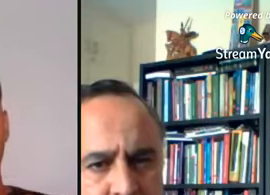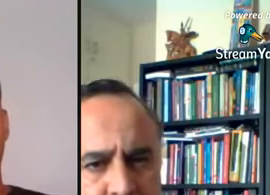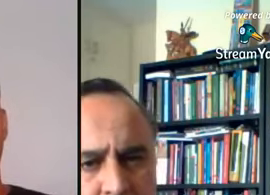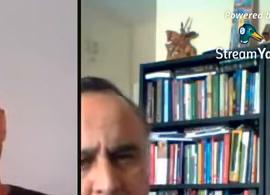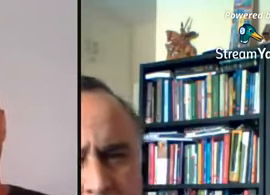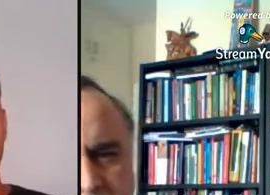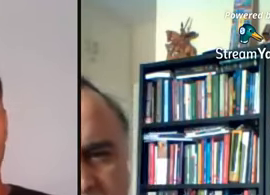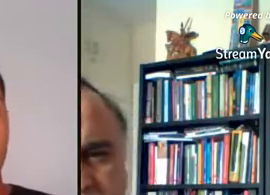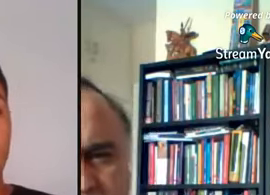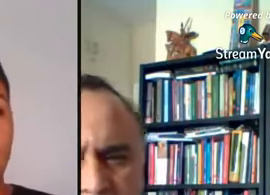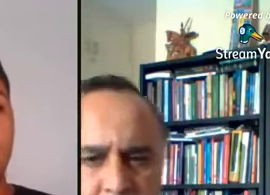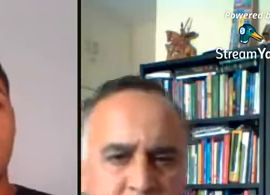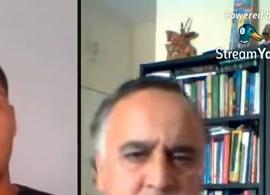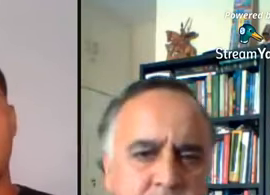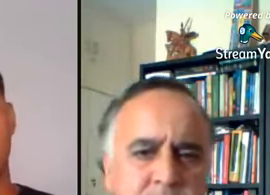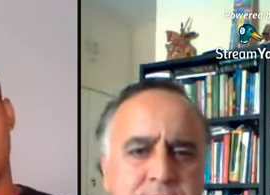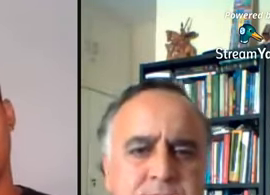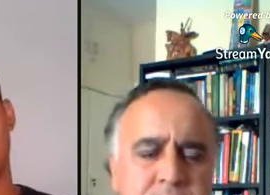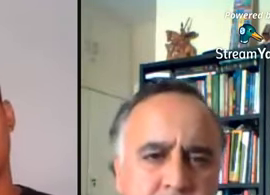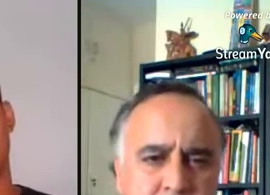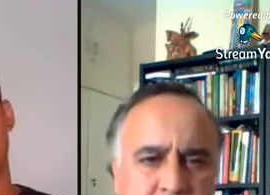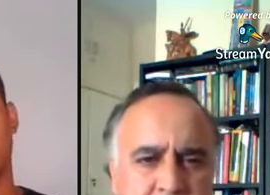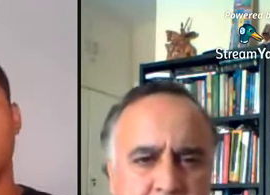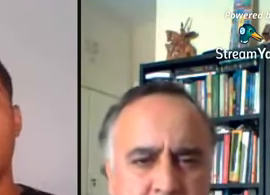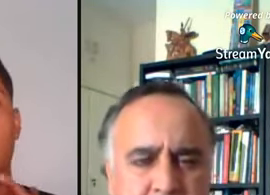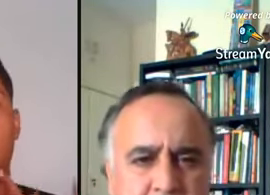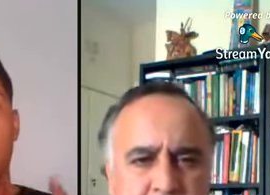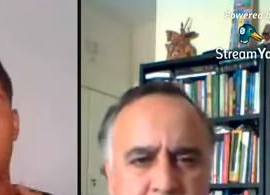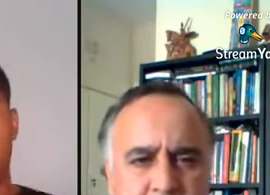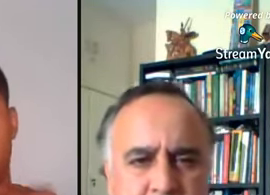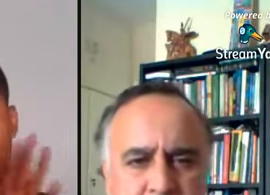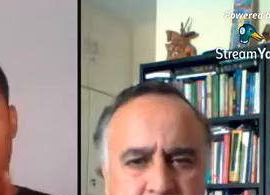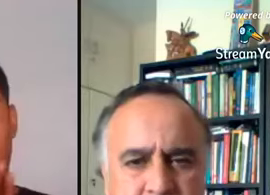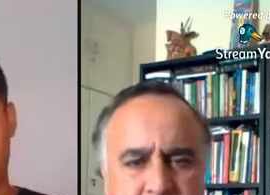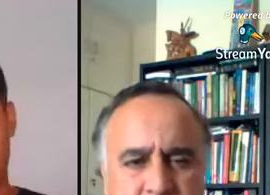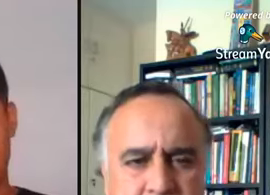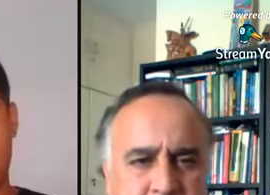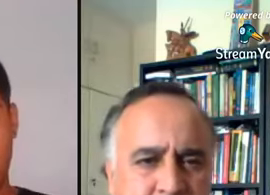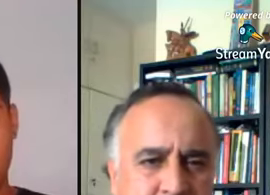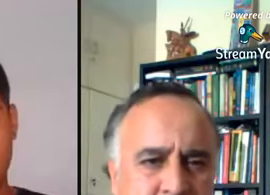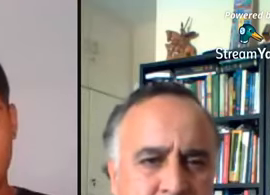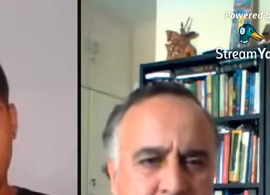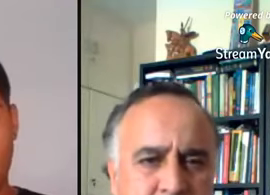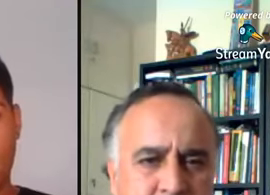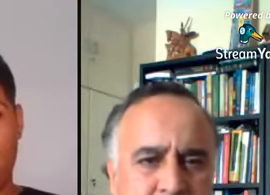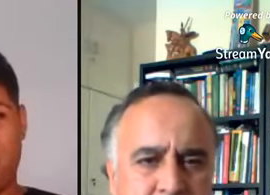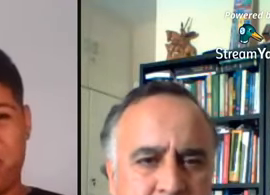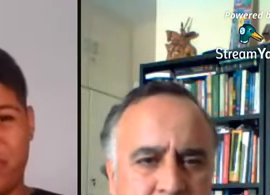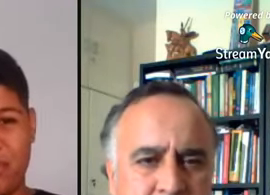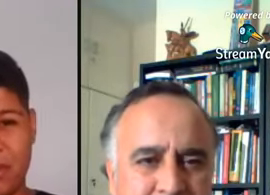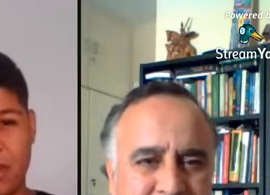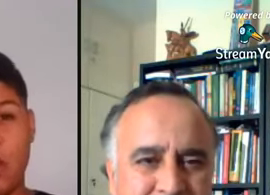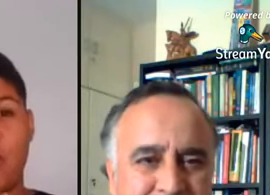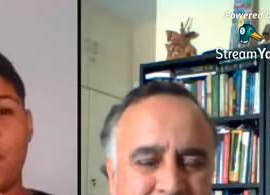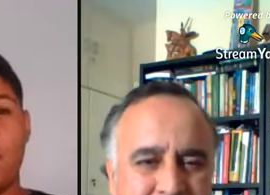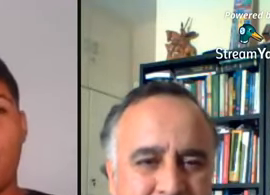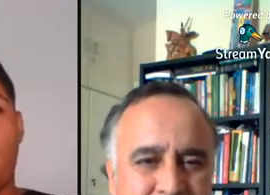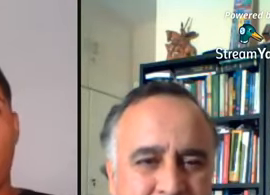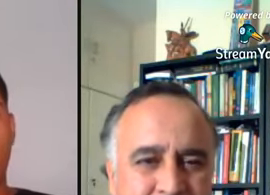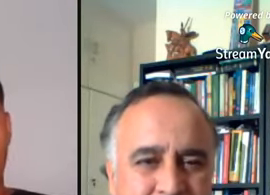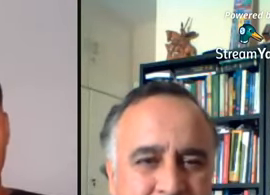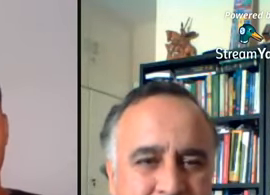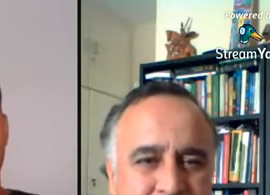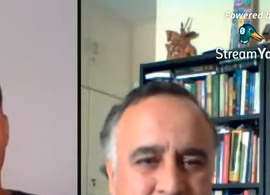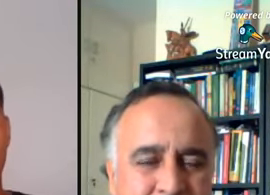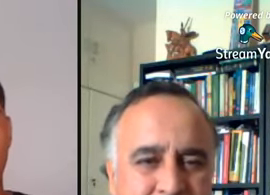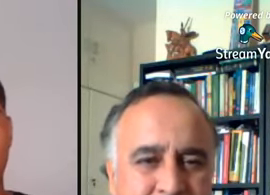para terminar, ele foi muito drivado pelas pessoas com sequela de pólio. Eles eram os grandes líderes do movimento